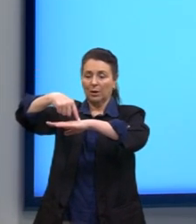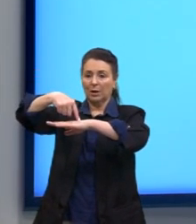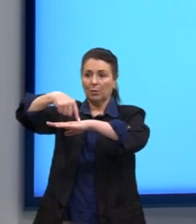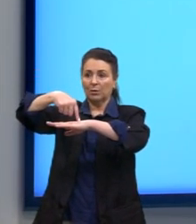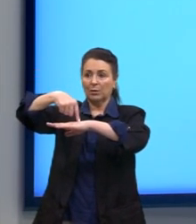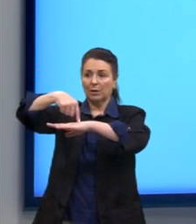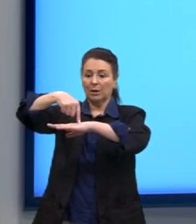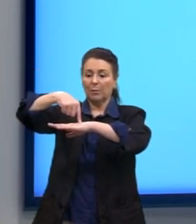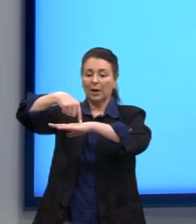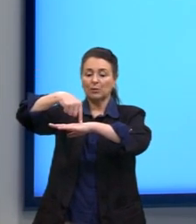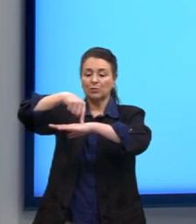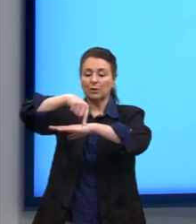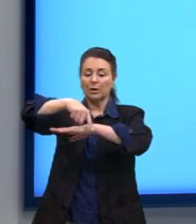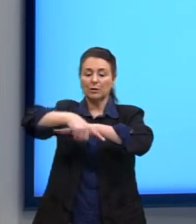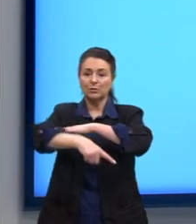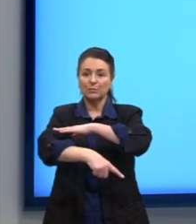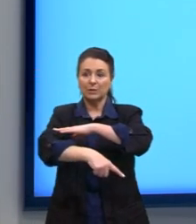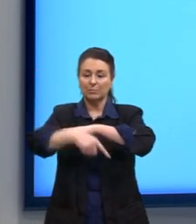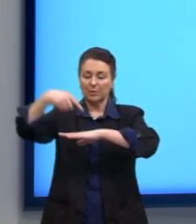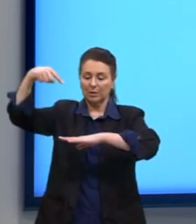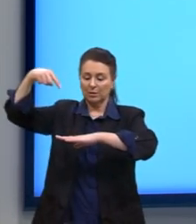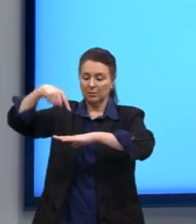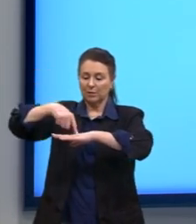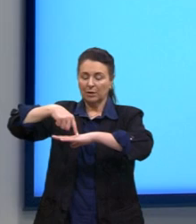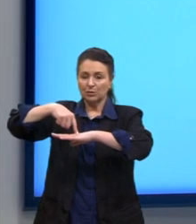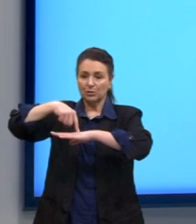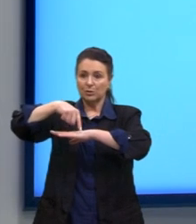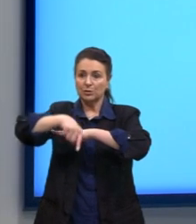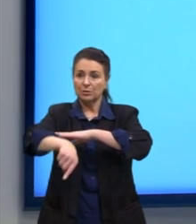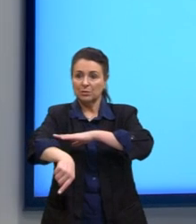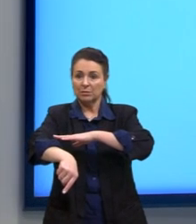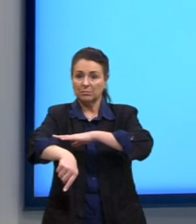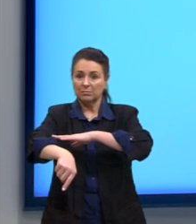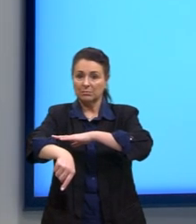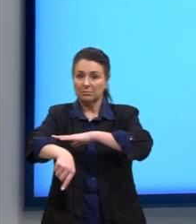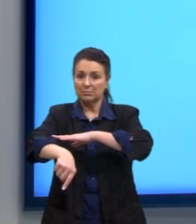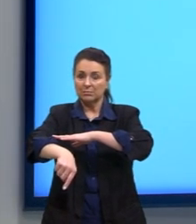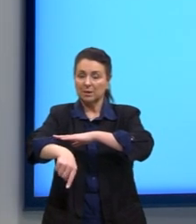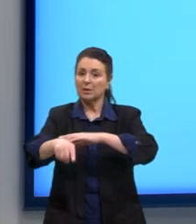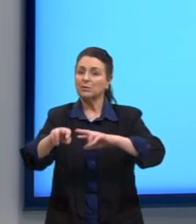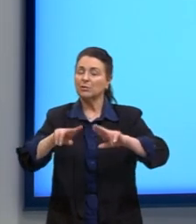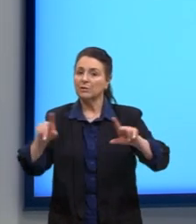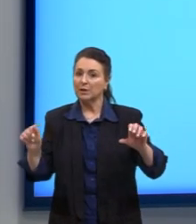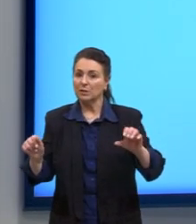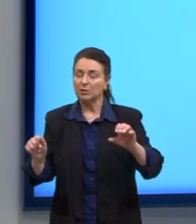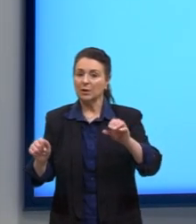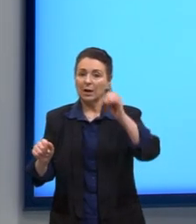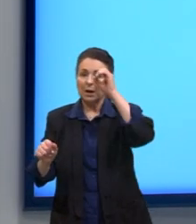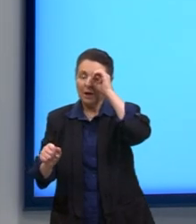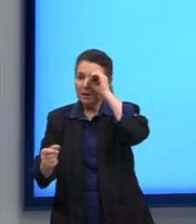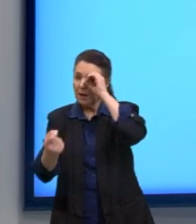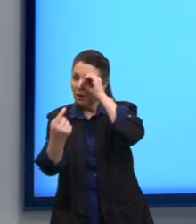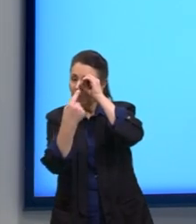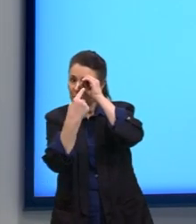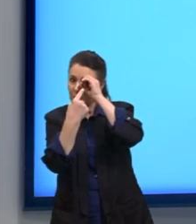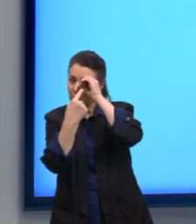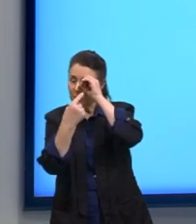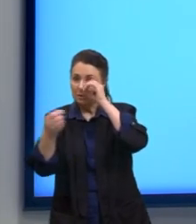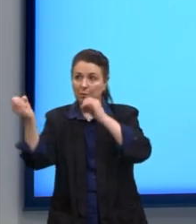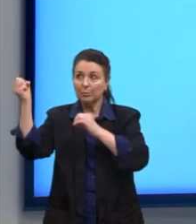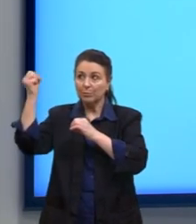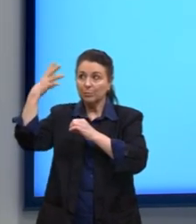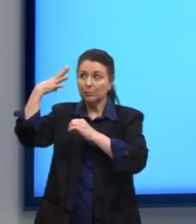né porque ele vai vir nessa dessa forma aqui e isso é interessante da óptica geométrica que a gente acaba fazendo somente os raios